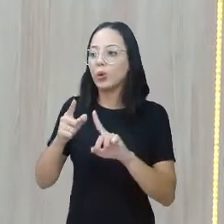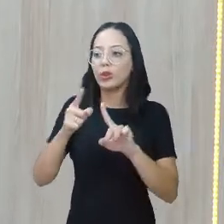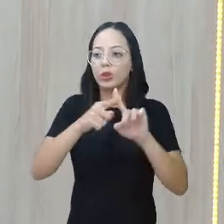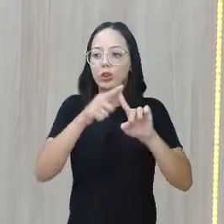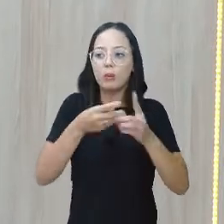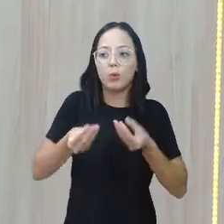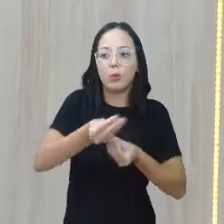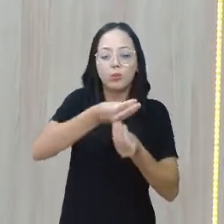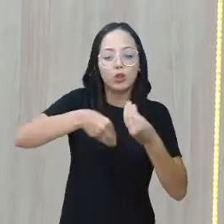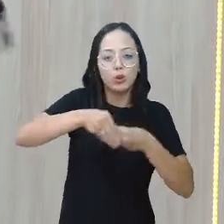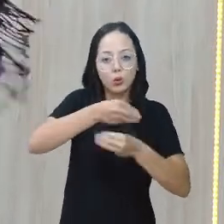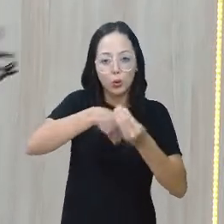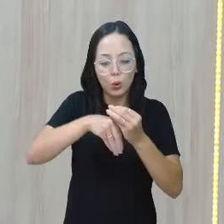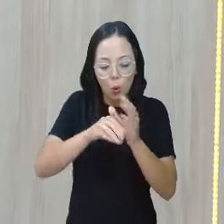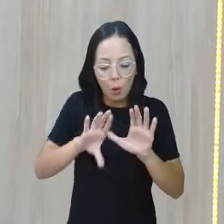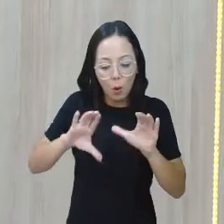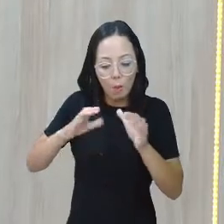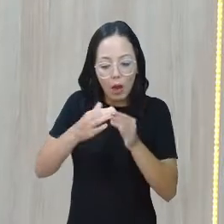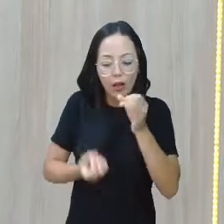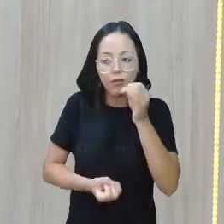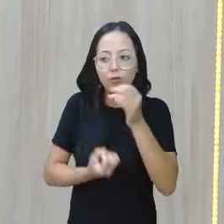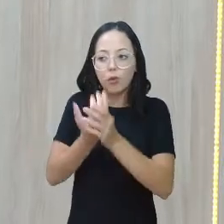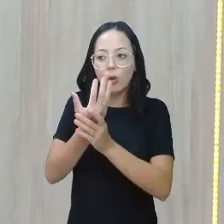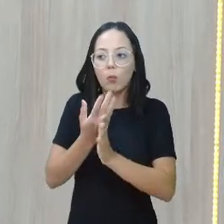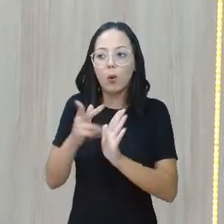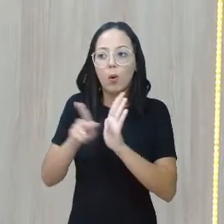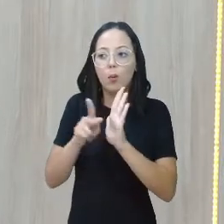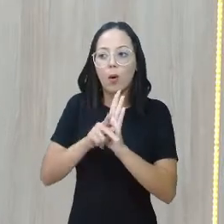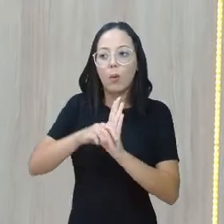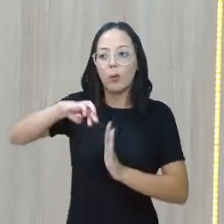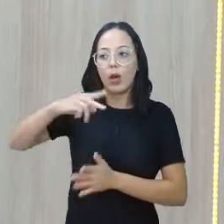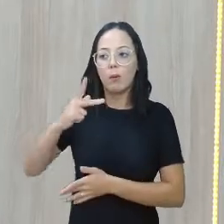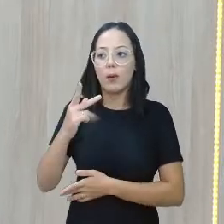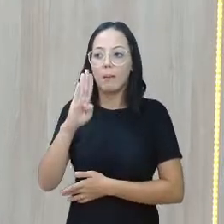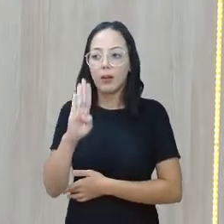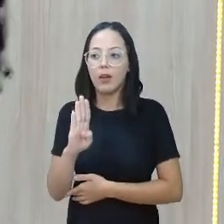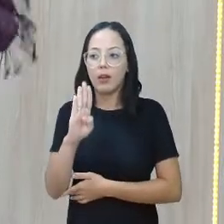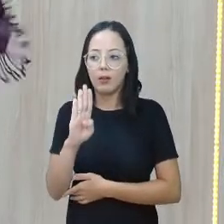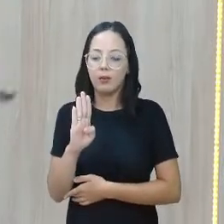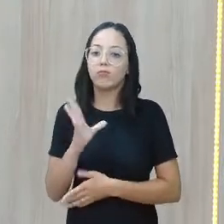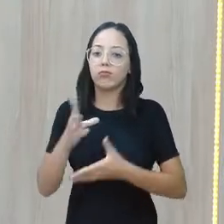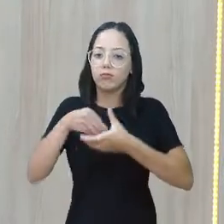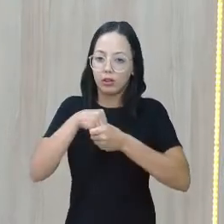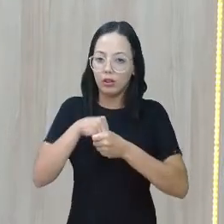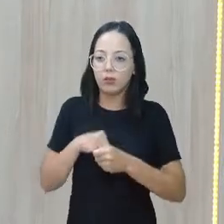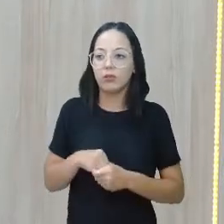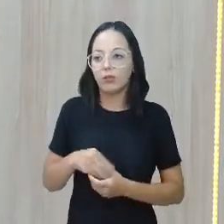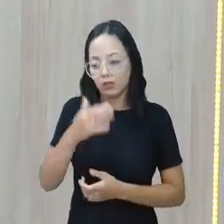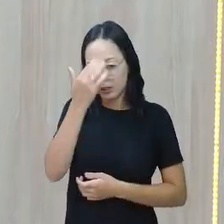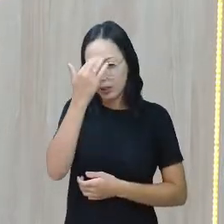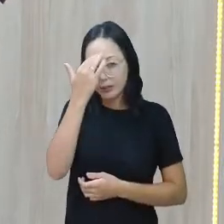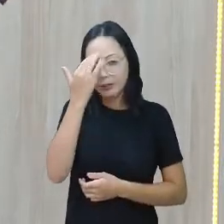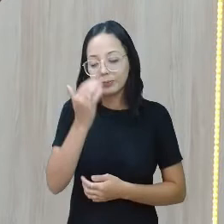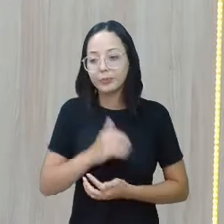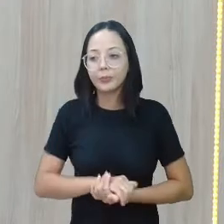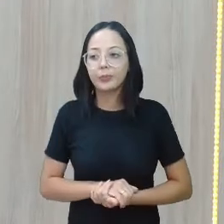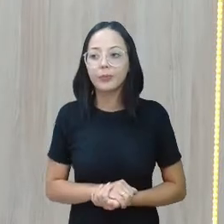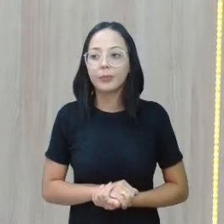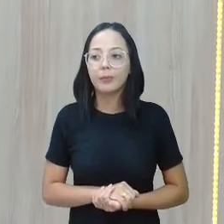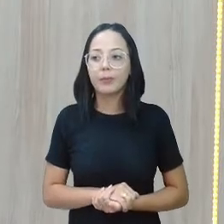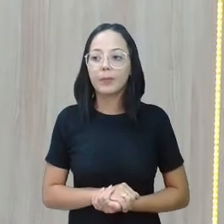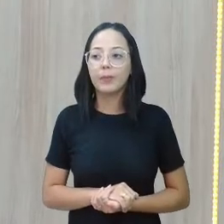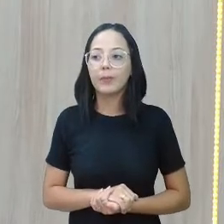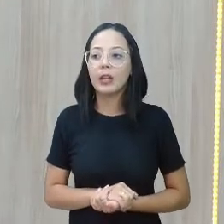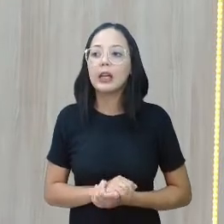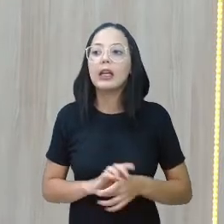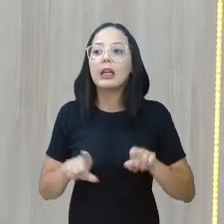um pouquinho de cada e se restabeleceu, se estabeleceu. E